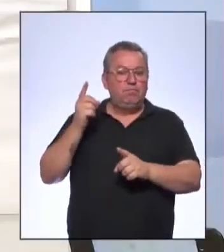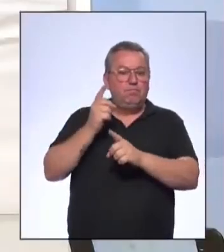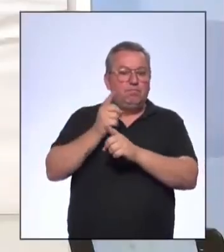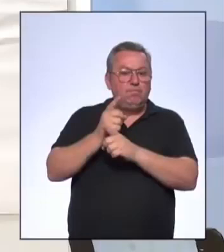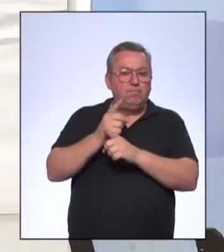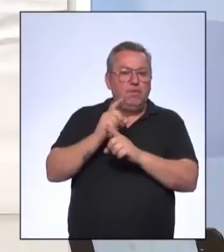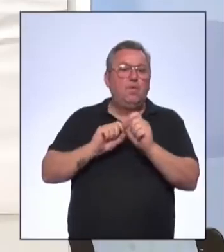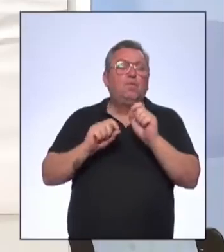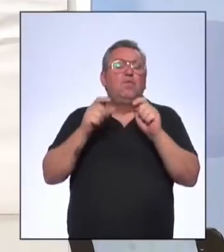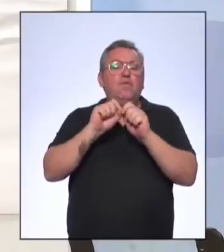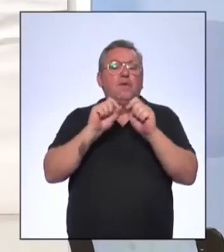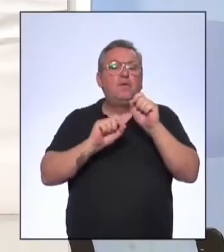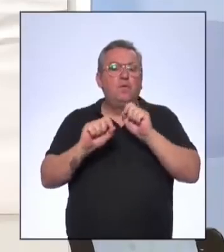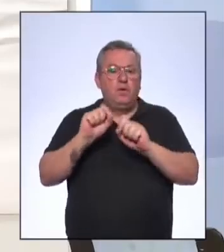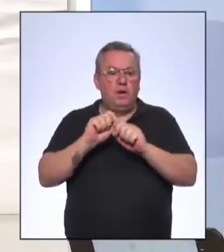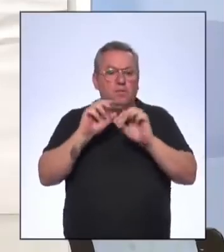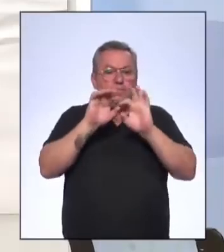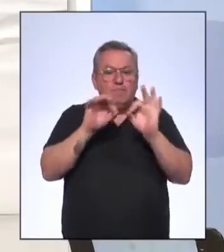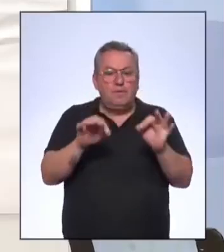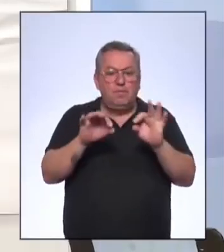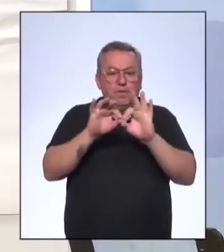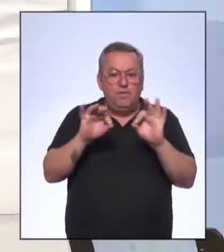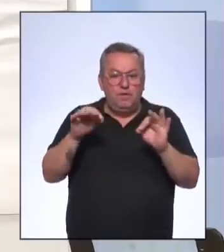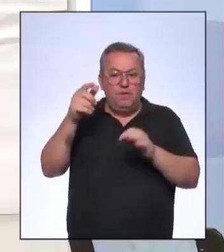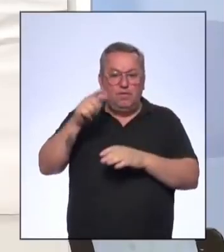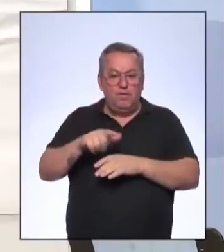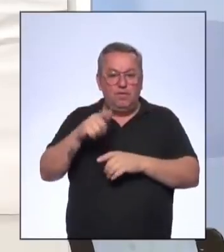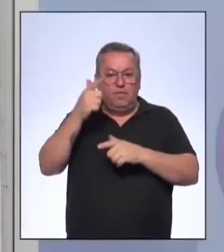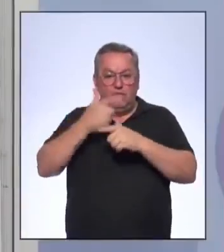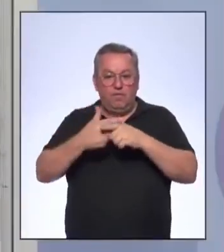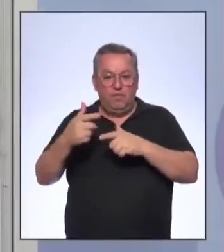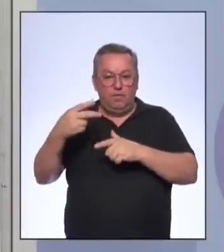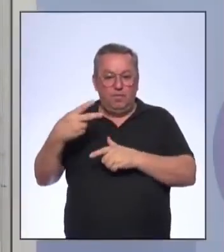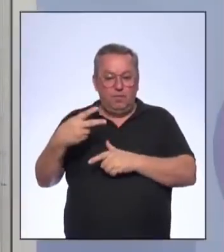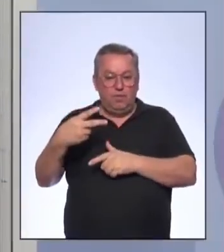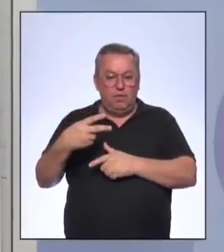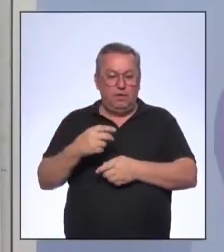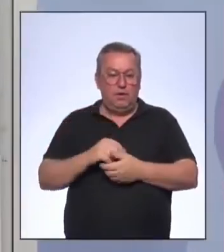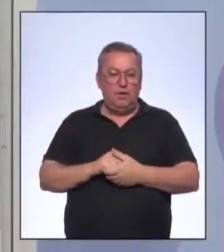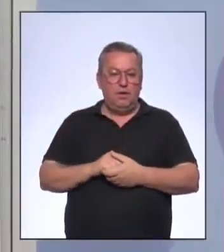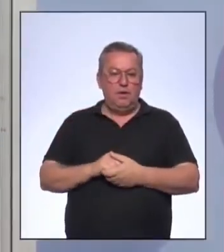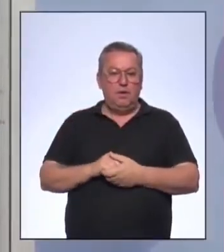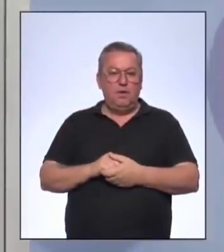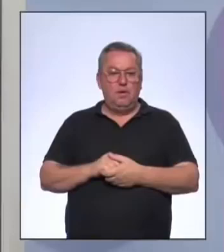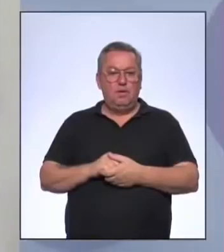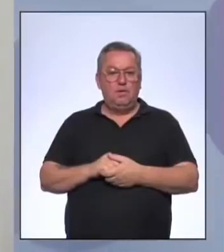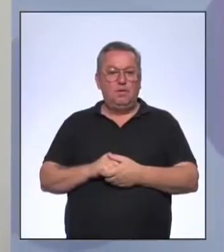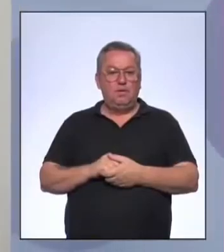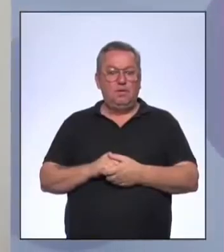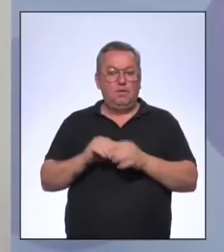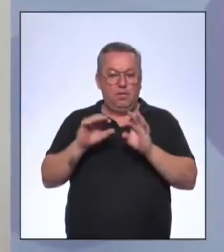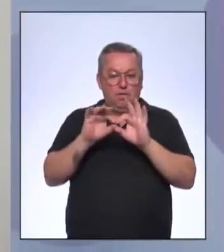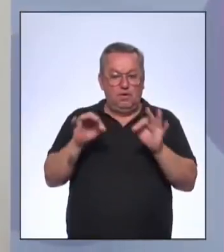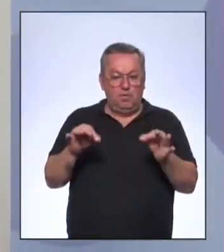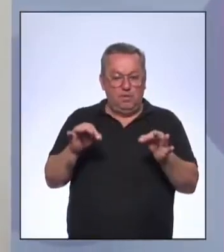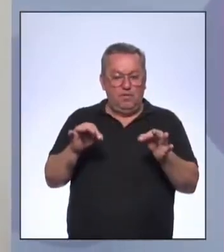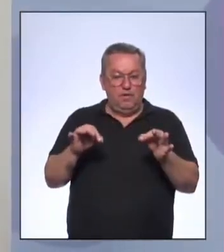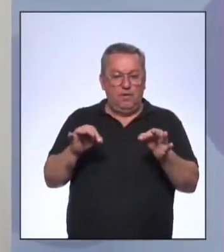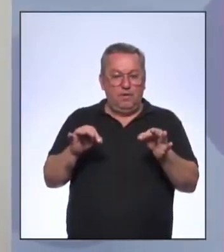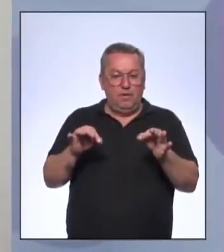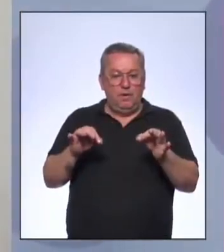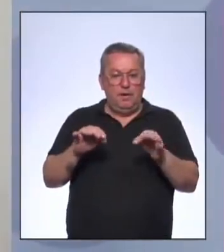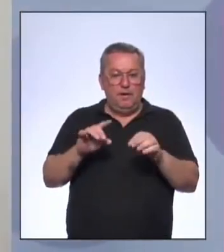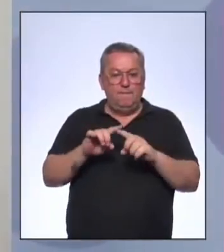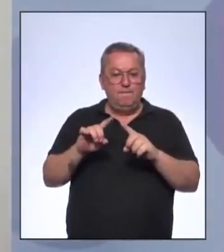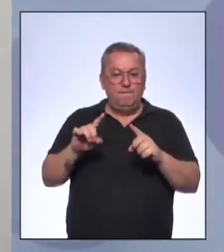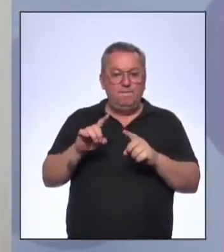O que eu tenho que fazer? Simplifica. De novo, consigo simplificar por 2 ambas aqui, ó. Então